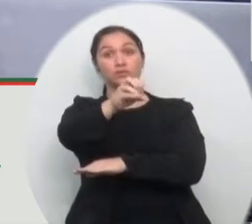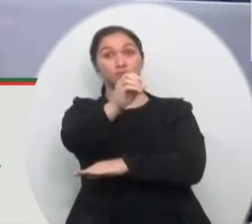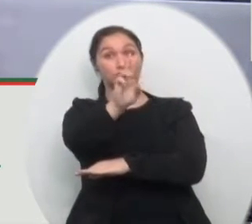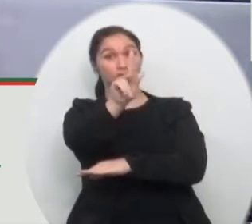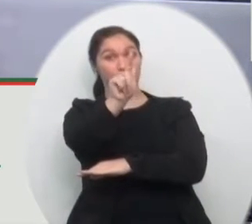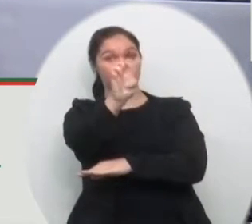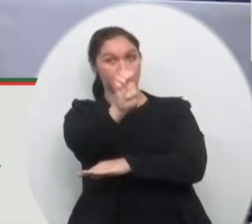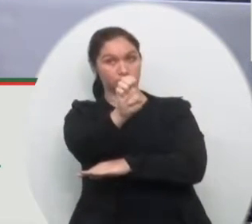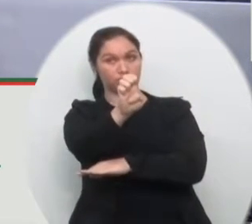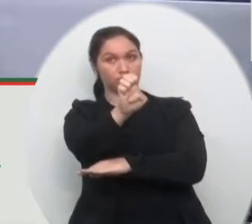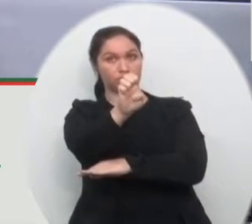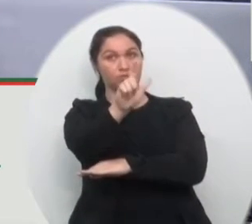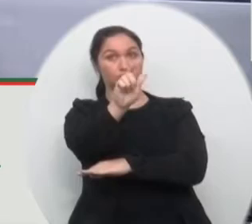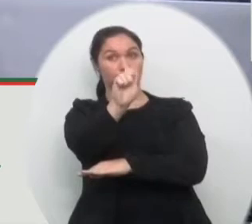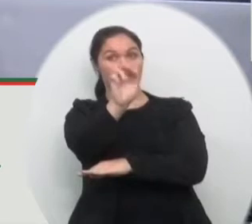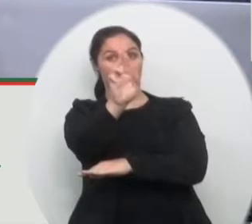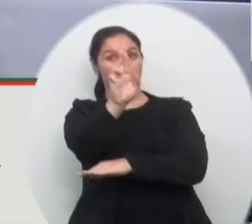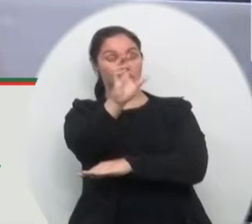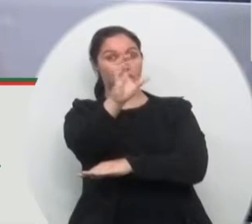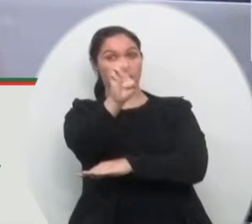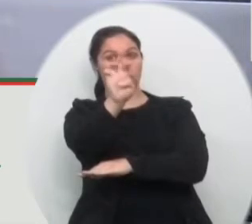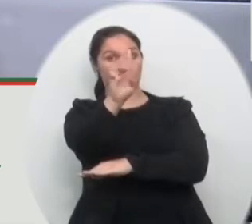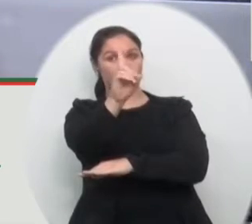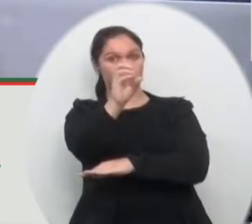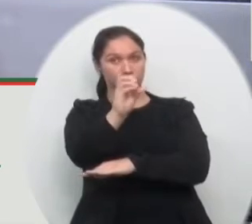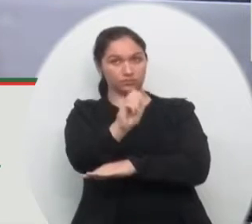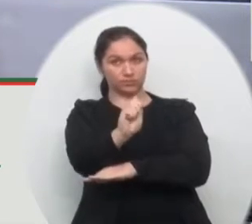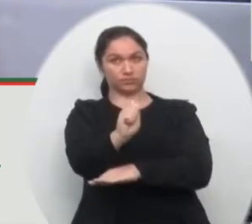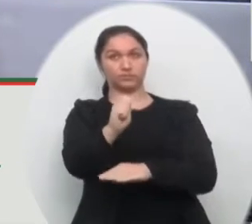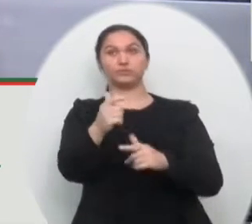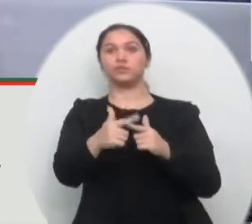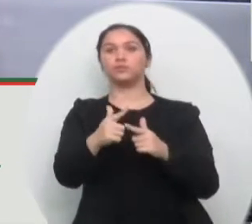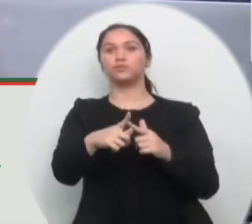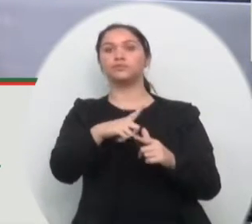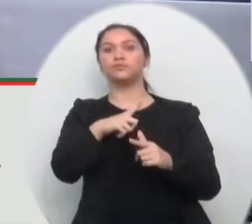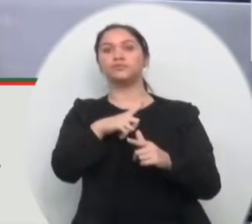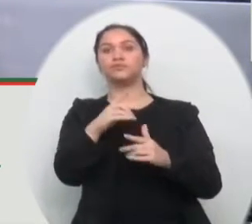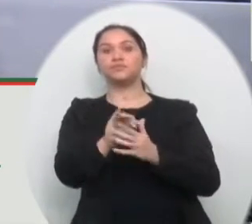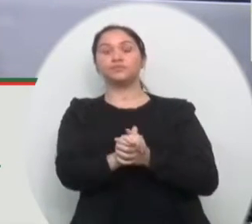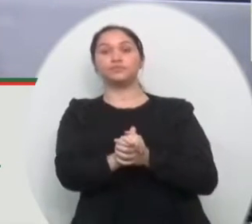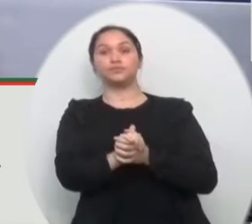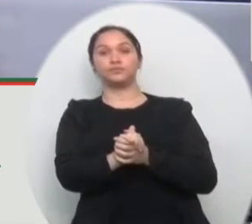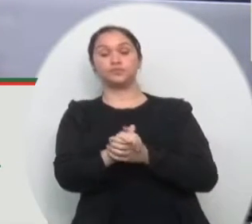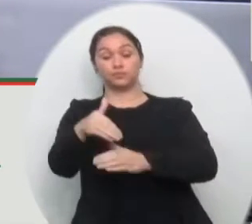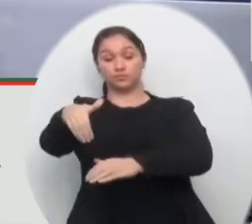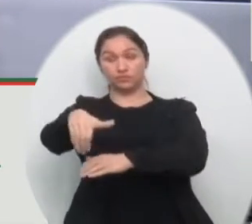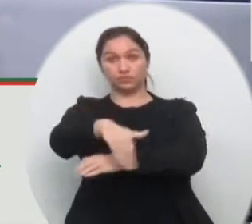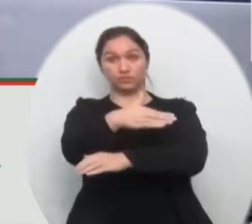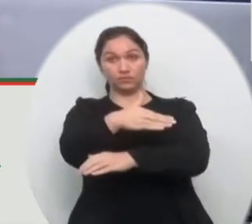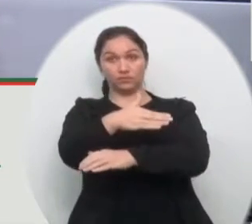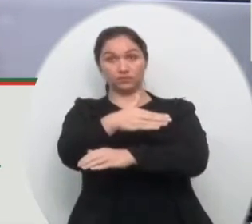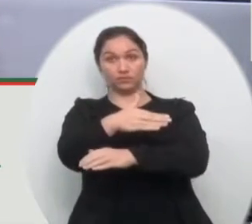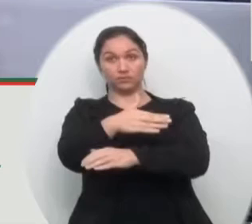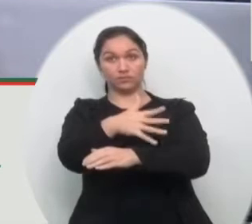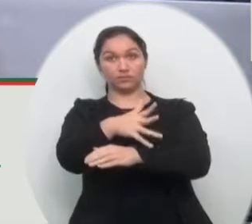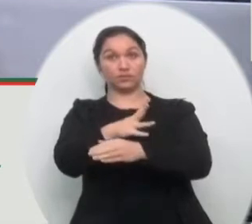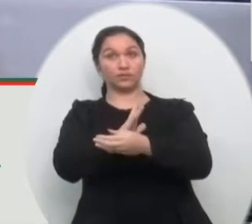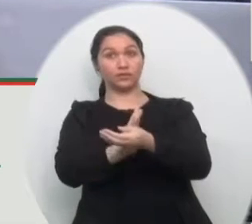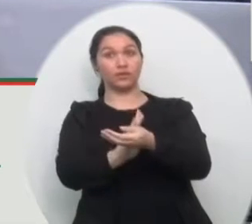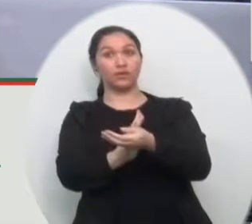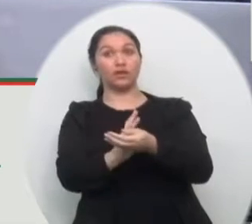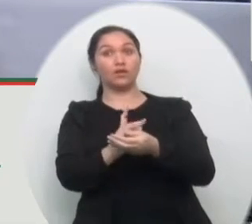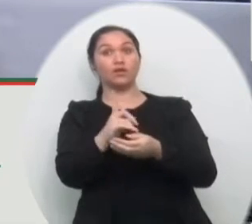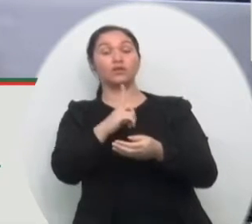basear. Ali embaixo seria a entrada para piso forte, revestimentos cerâmicos, né? A empresa é um pouco